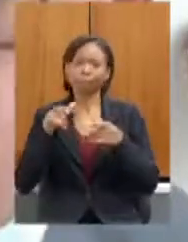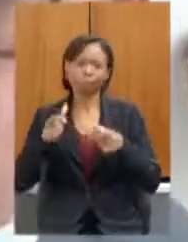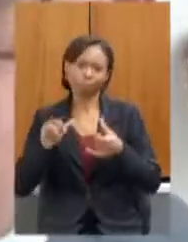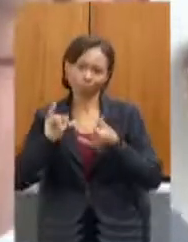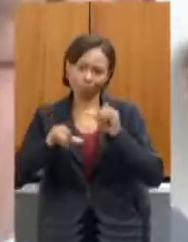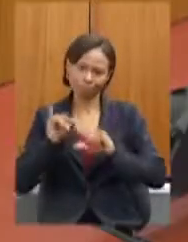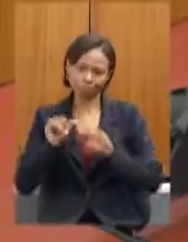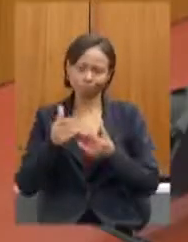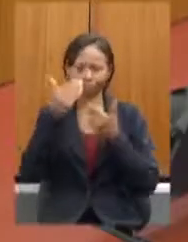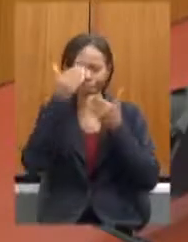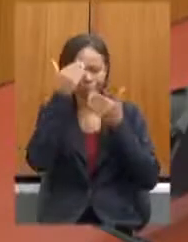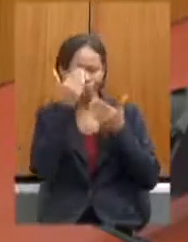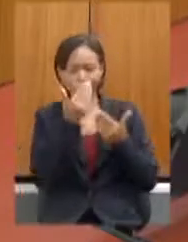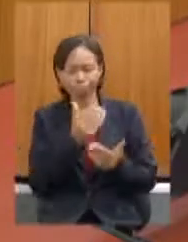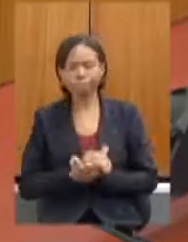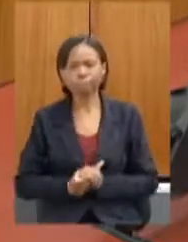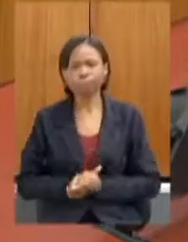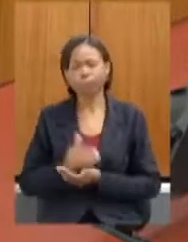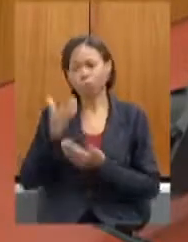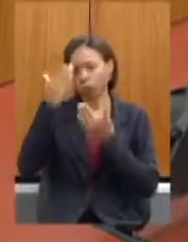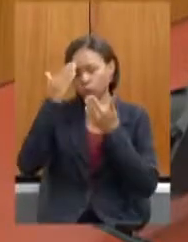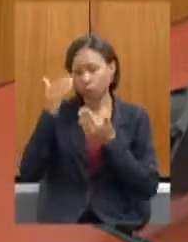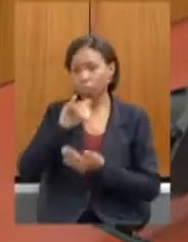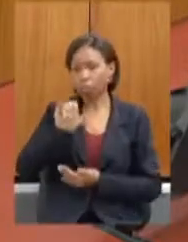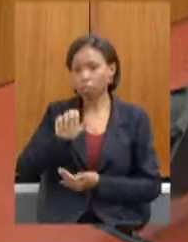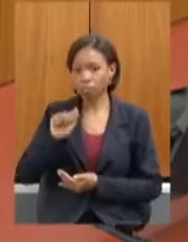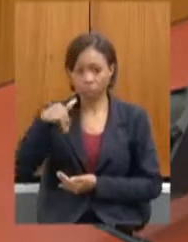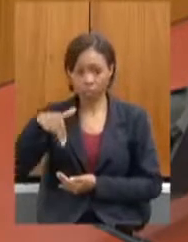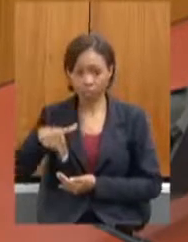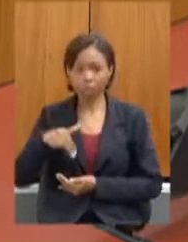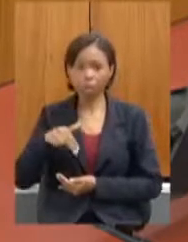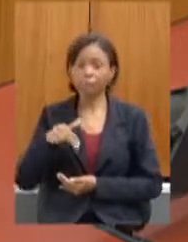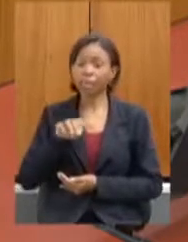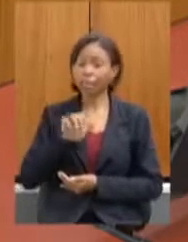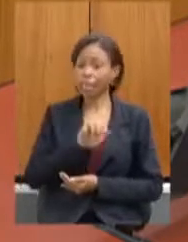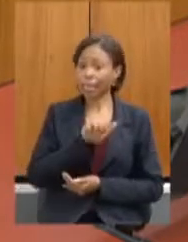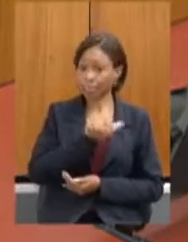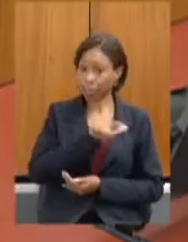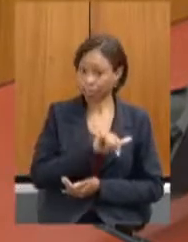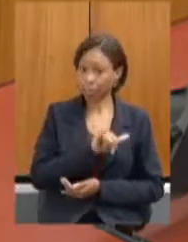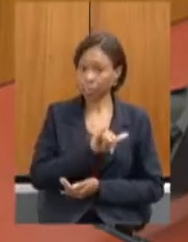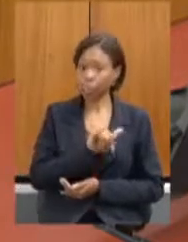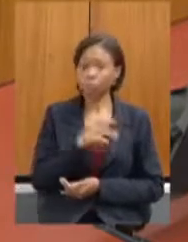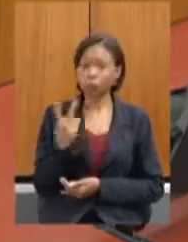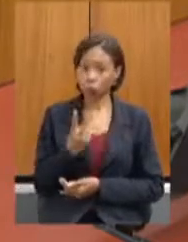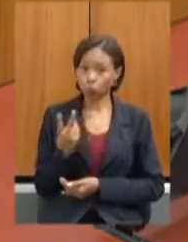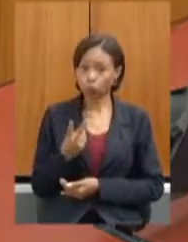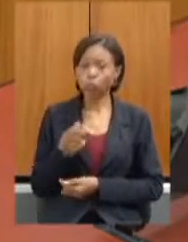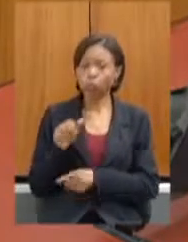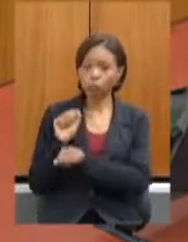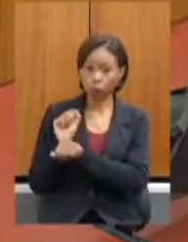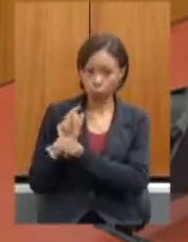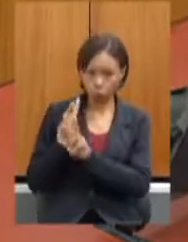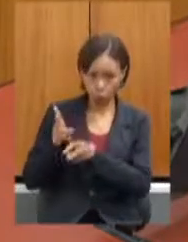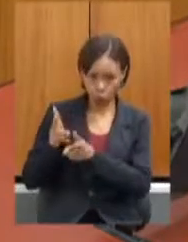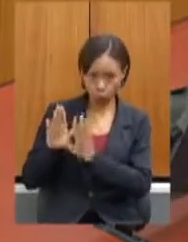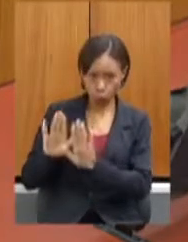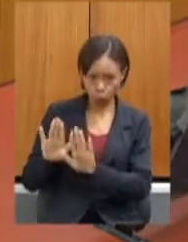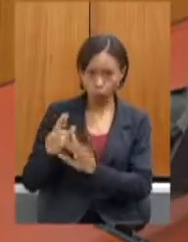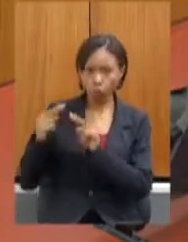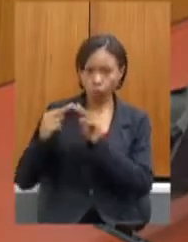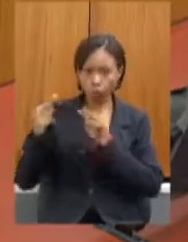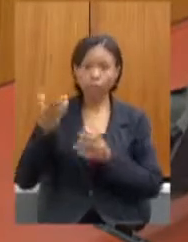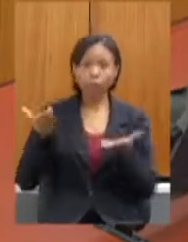obrigado eu solicito do Dr Jean e do Doutora ele tá aqui e permaneça online porque nós vamos fazer agora a